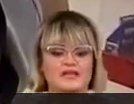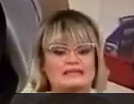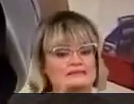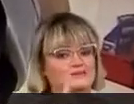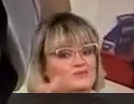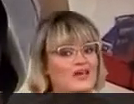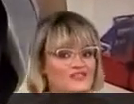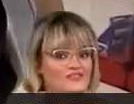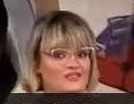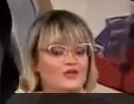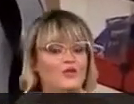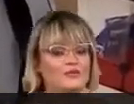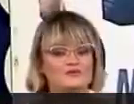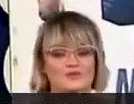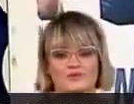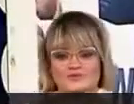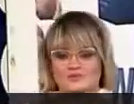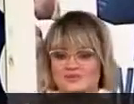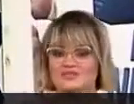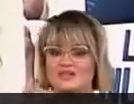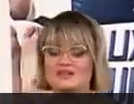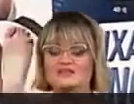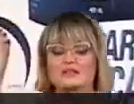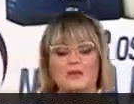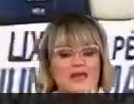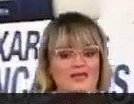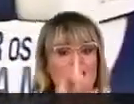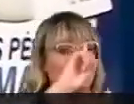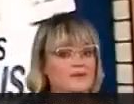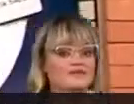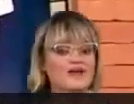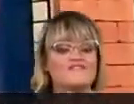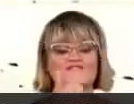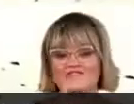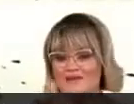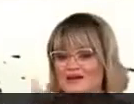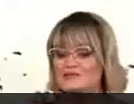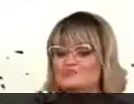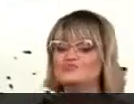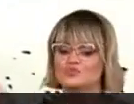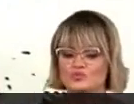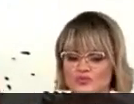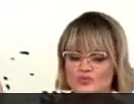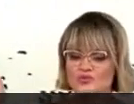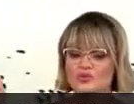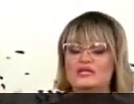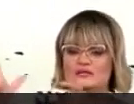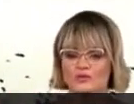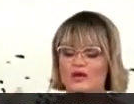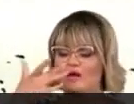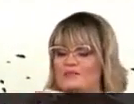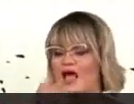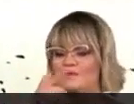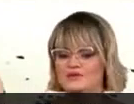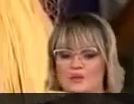Distrito Federal, desde 2013, tem uma lei que obriga todas as farmácias a receberem os medicamentos vencidos